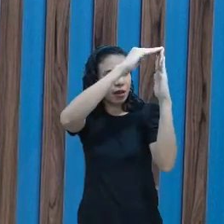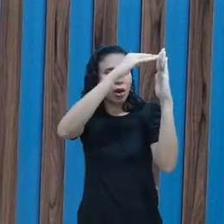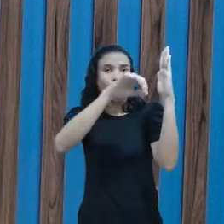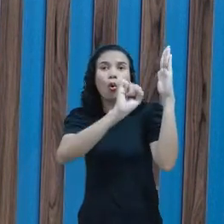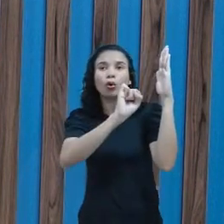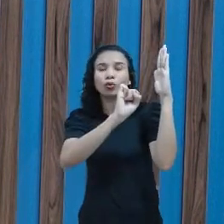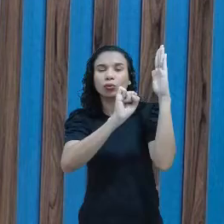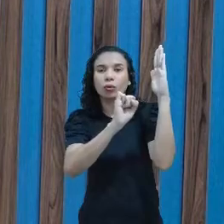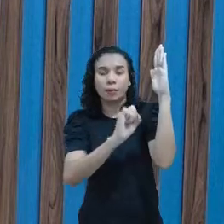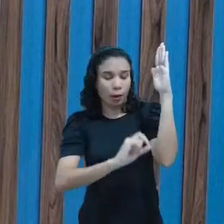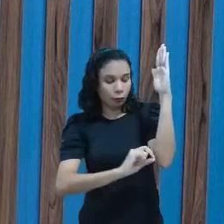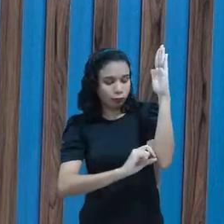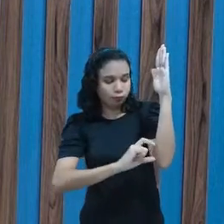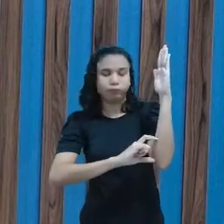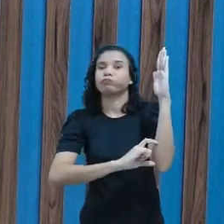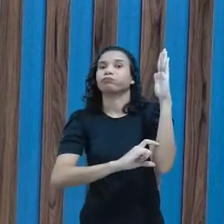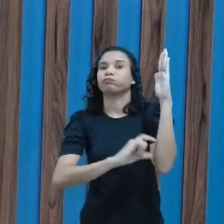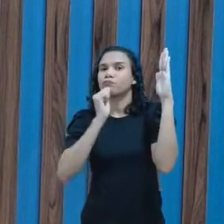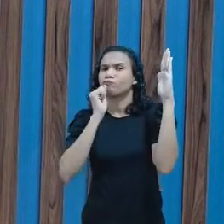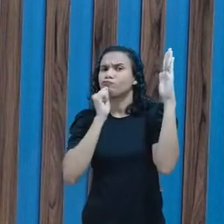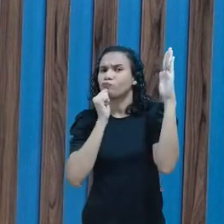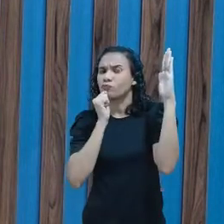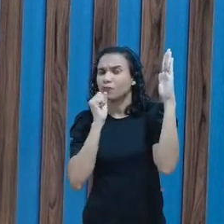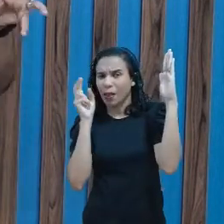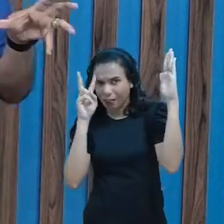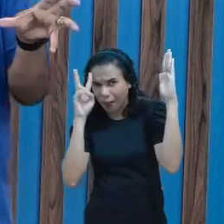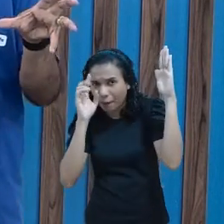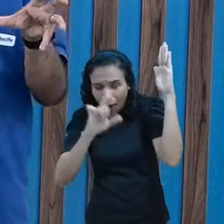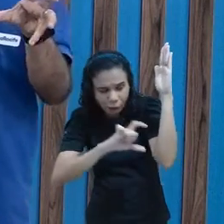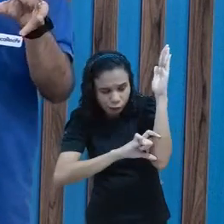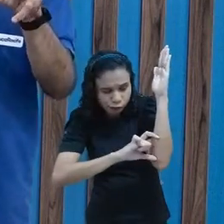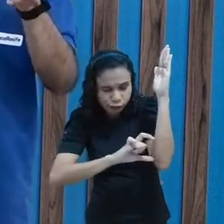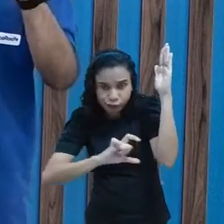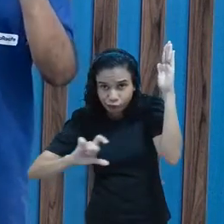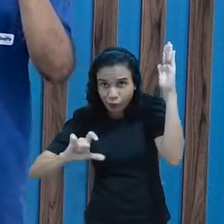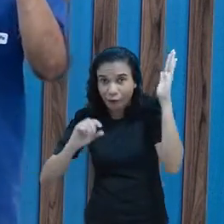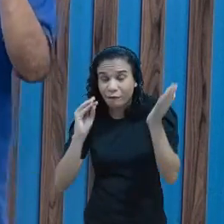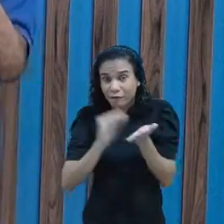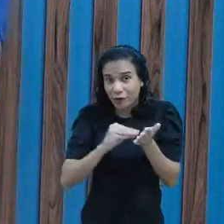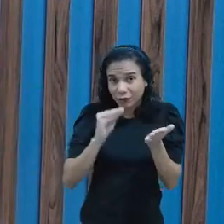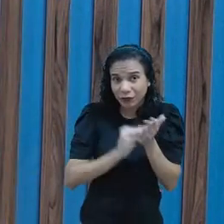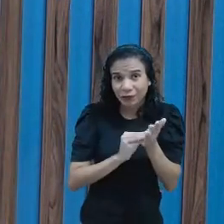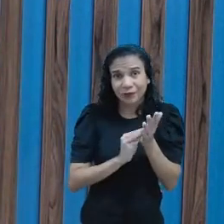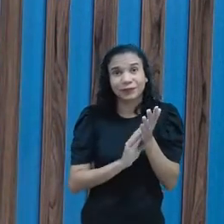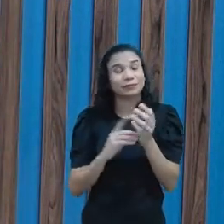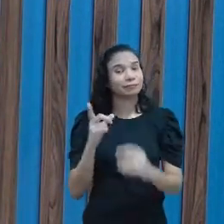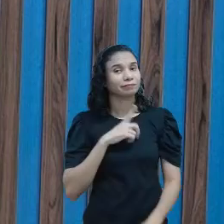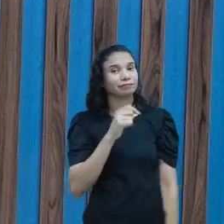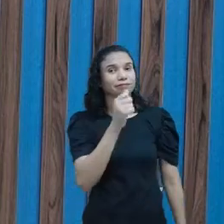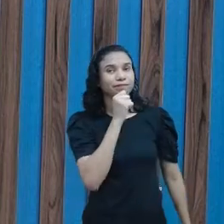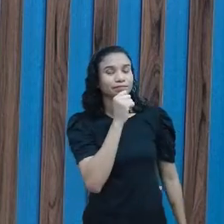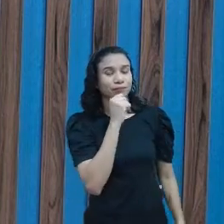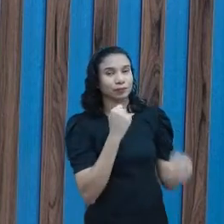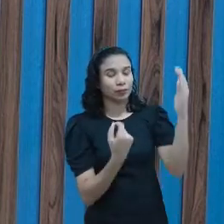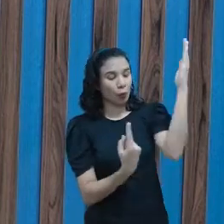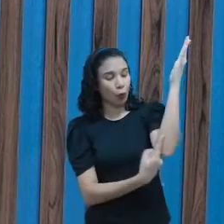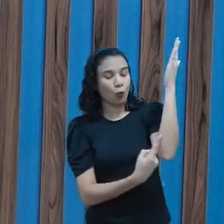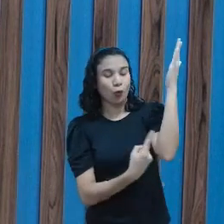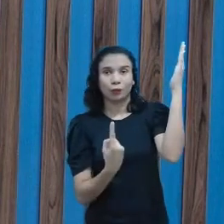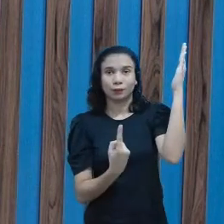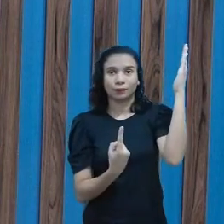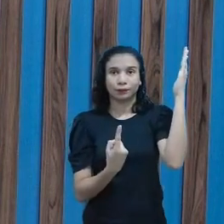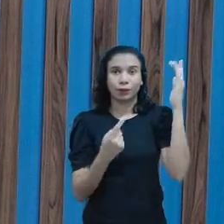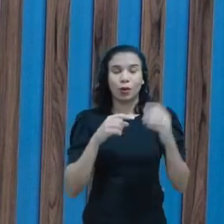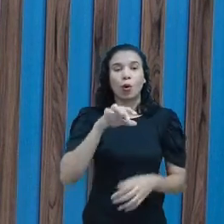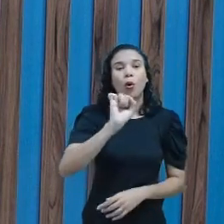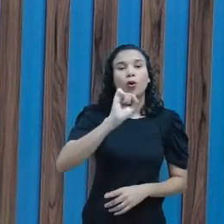beleza. Mas a altura do prédio não é 8. Eu até disse para marcar 8 lá, mas não é 8, na verdade. Vai ser 8, mas lembra que tem uma altura aqui de 1 metro? Aí